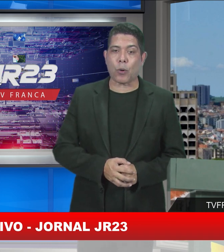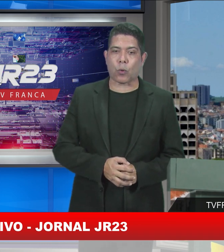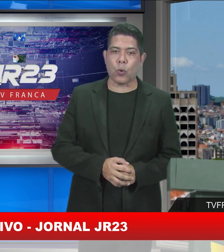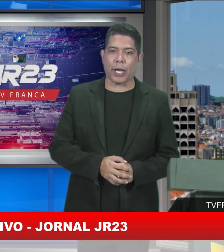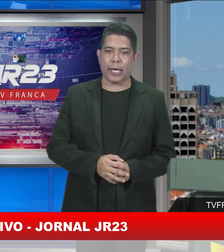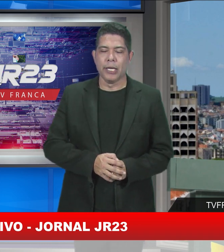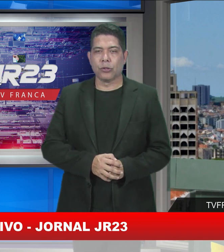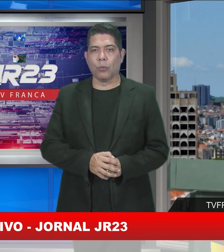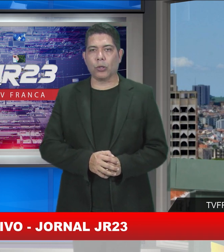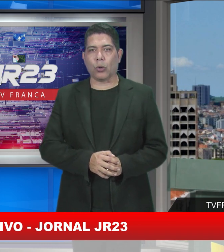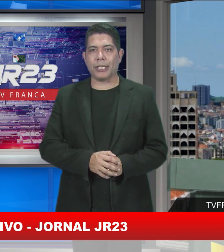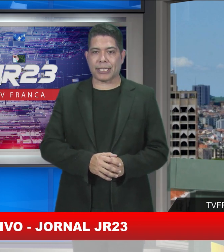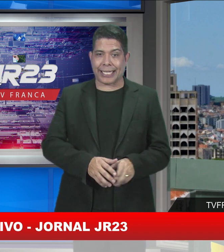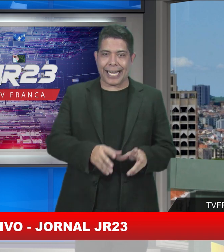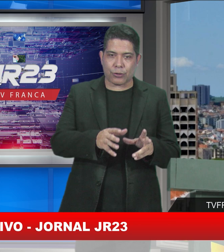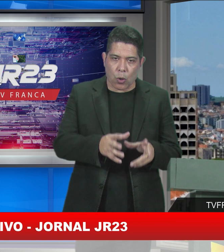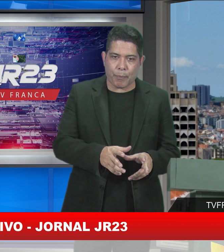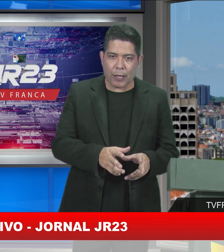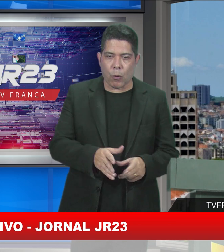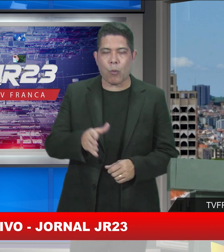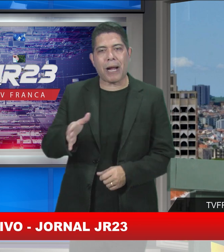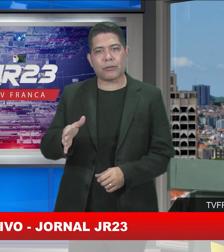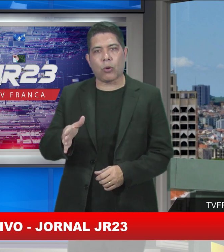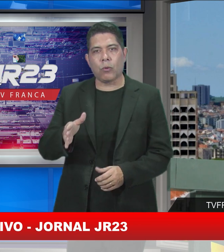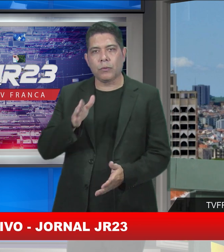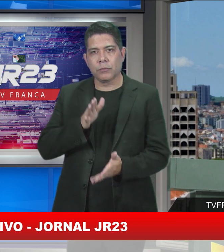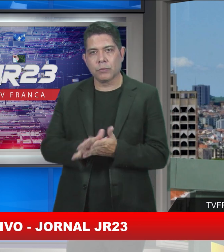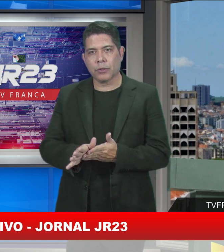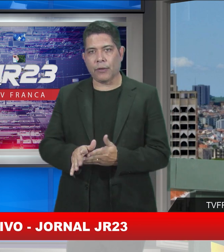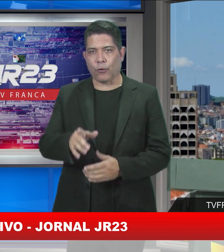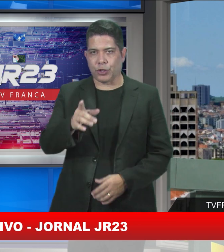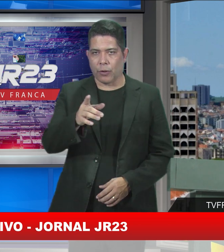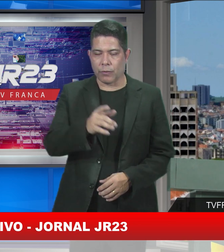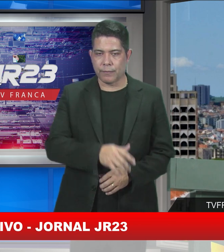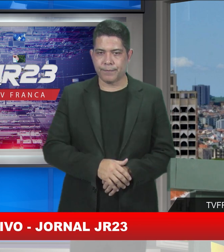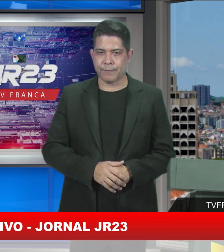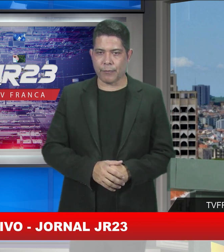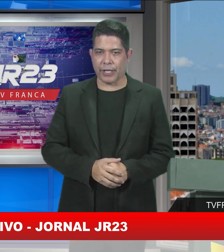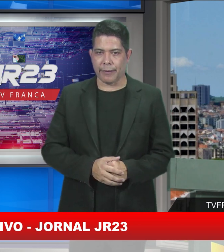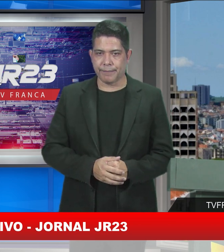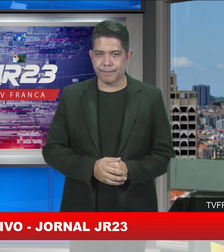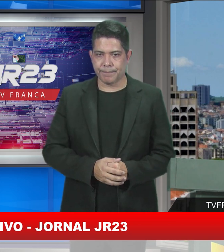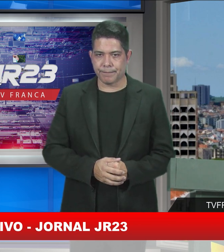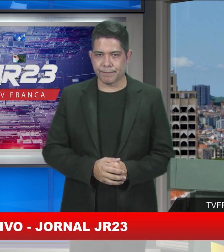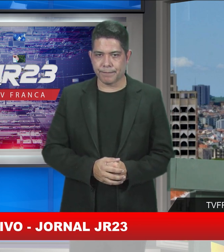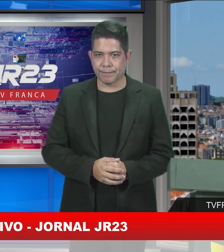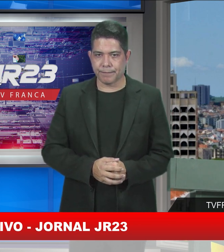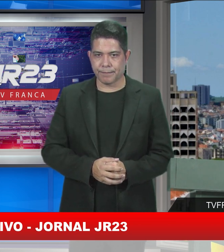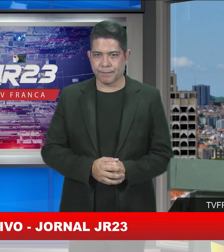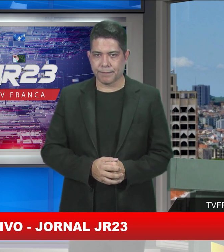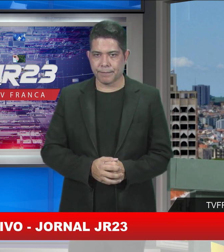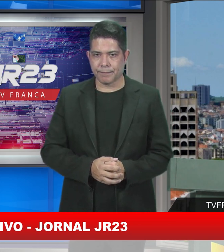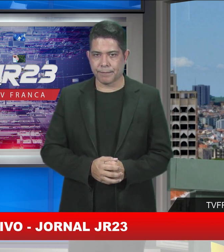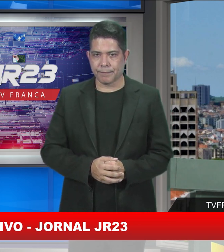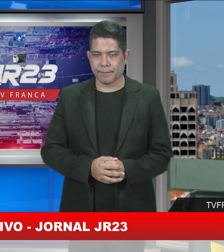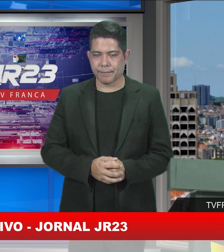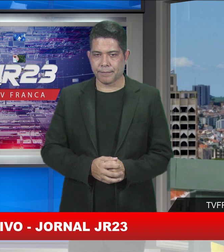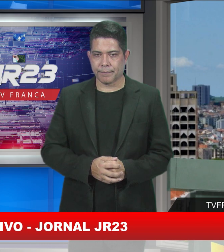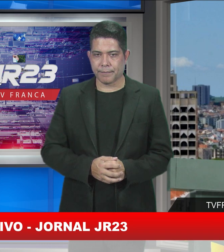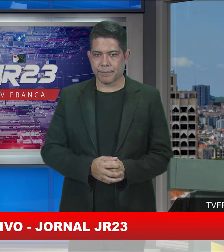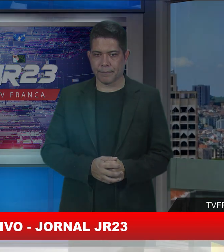está à procura do motorista que atropelou, matou e fugiu. Vamos ver.